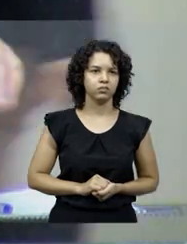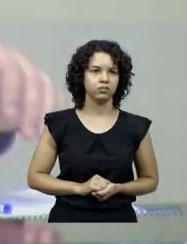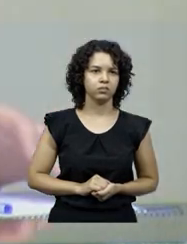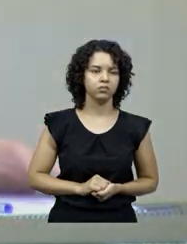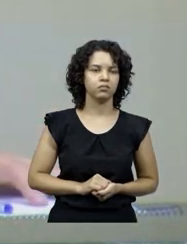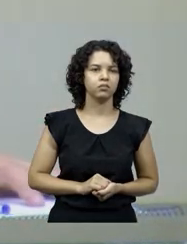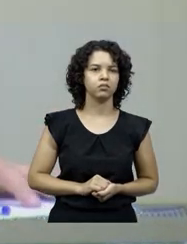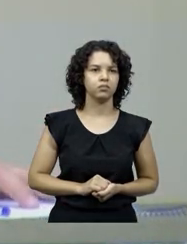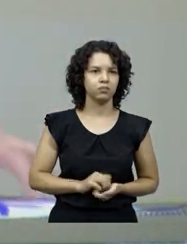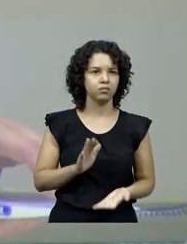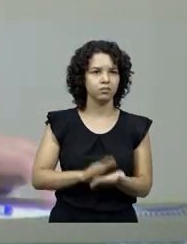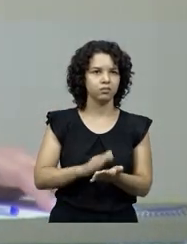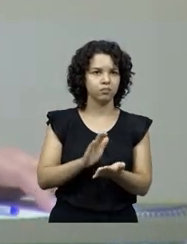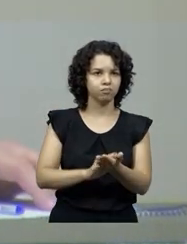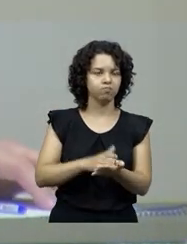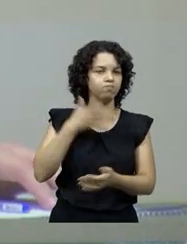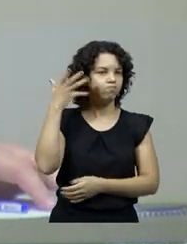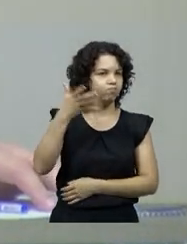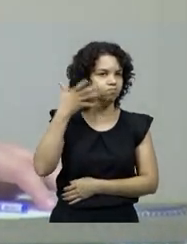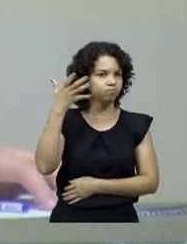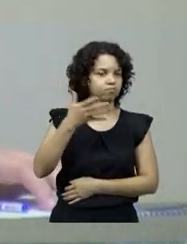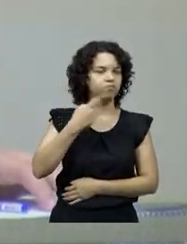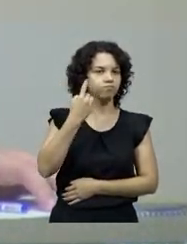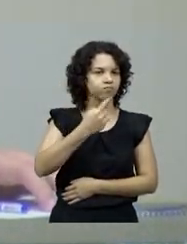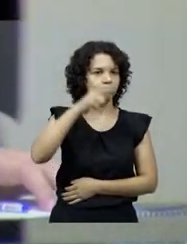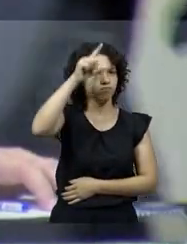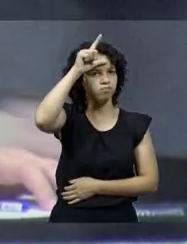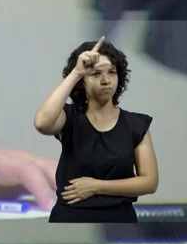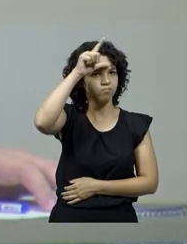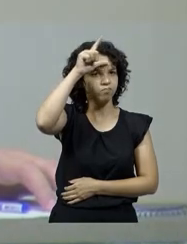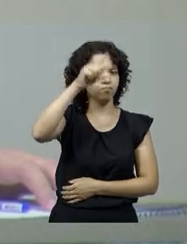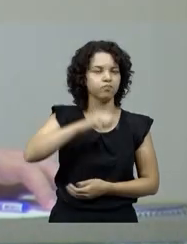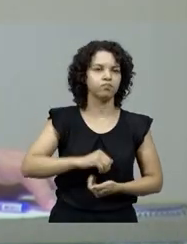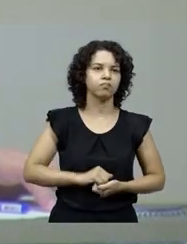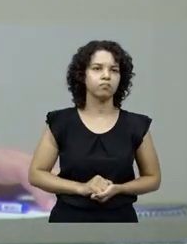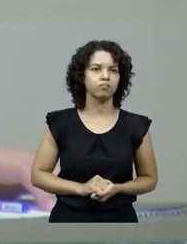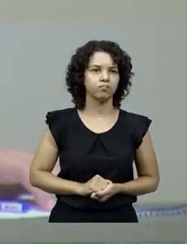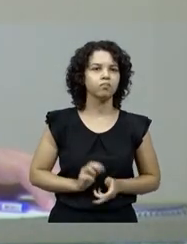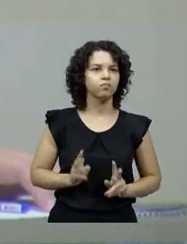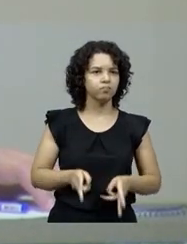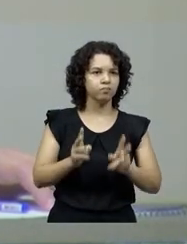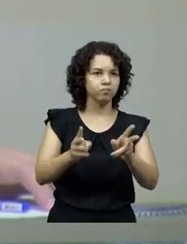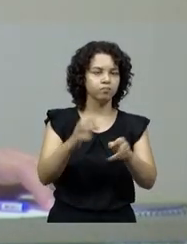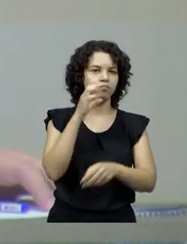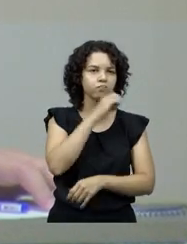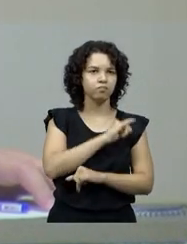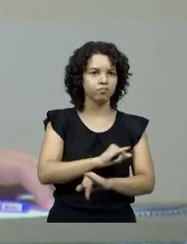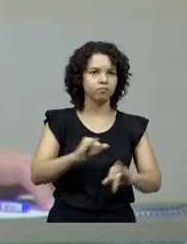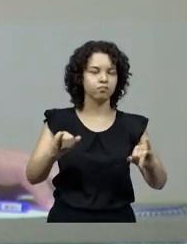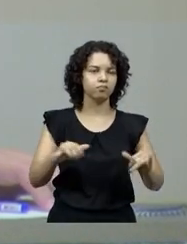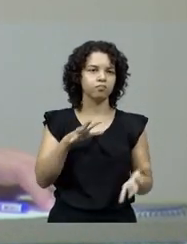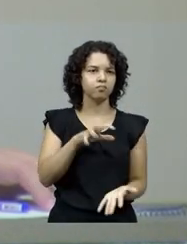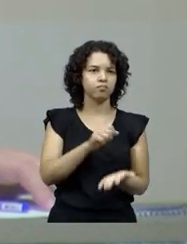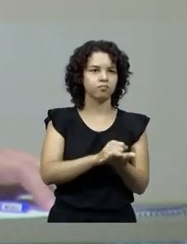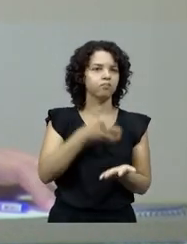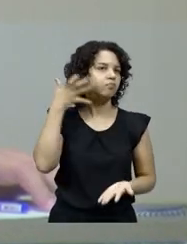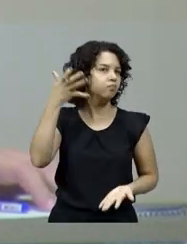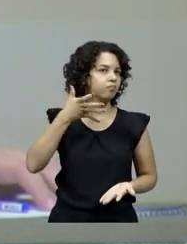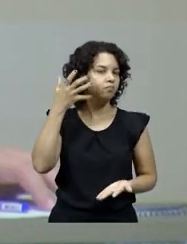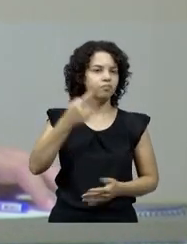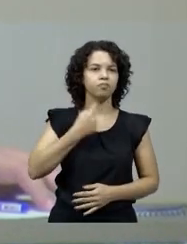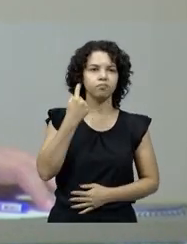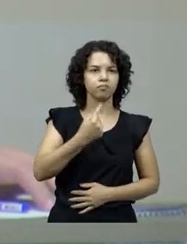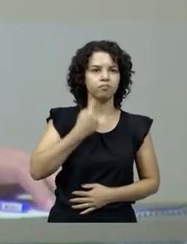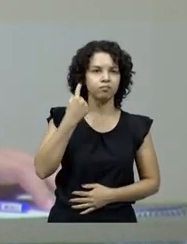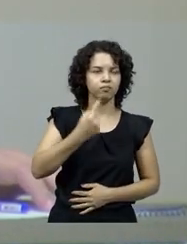Parabéns pela palavra do deputado Sargento Lima. Ainda nas breves comunicações, escrito para falar,